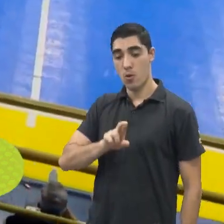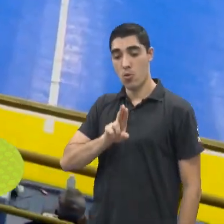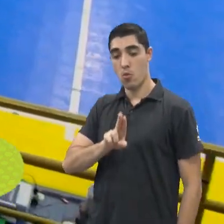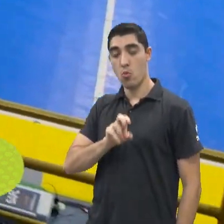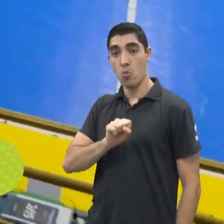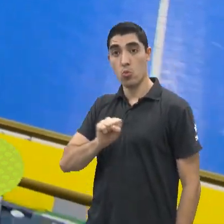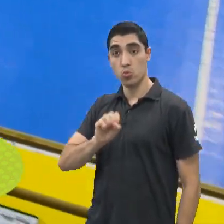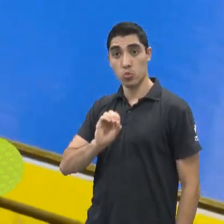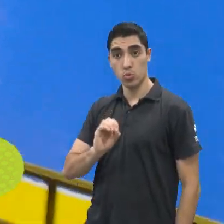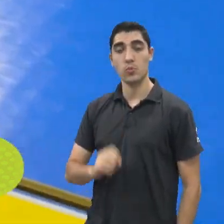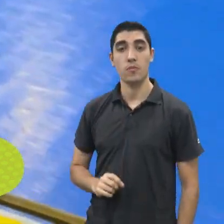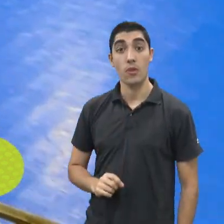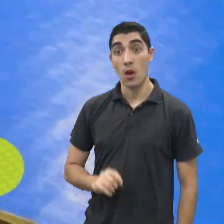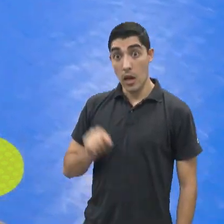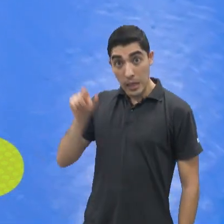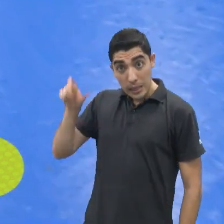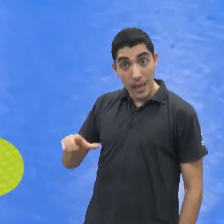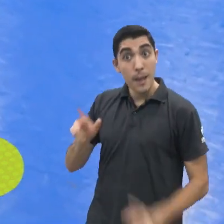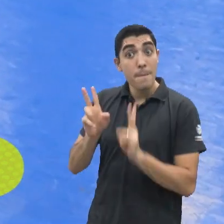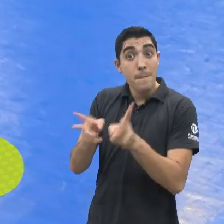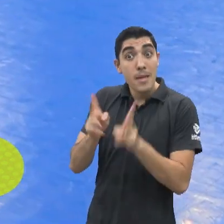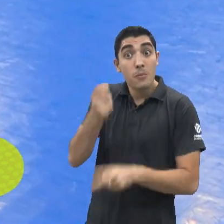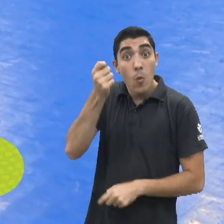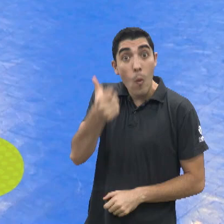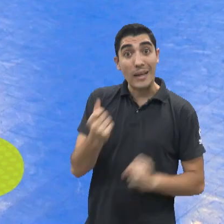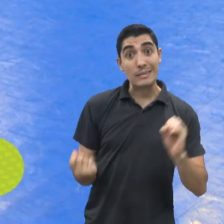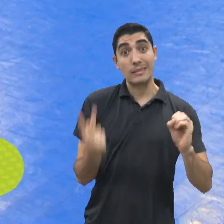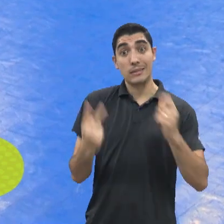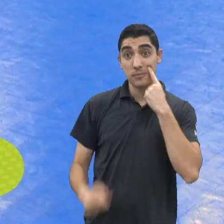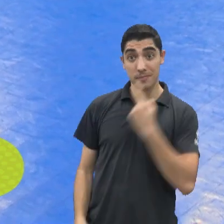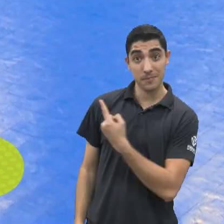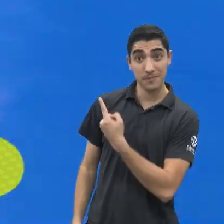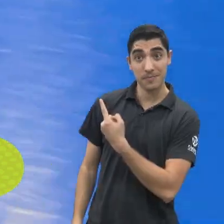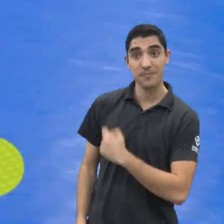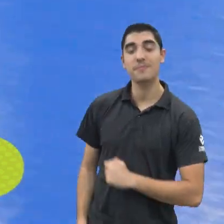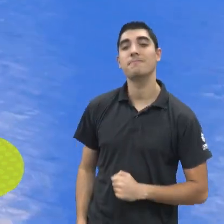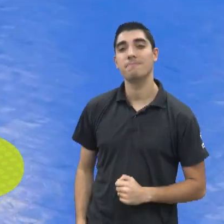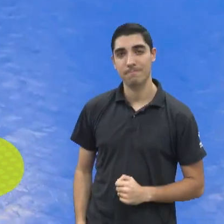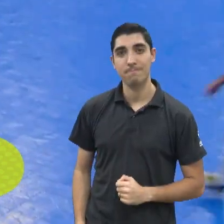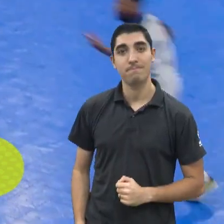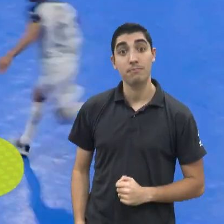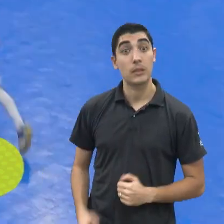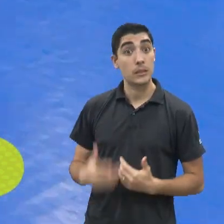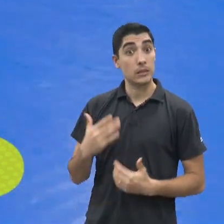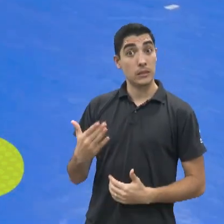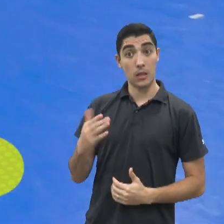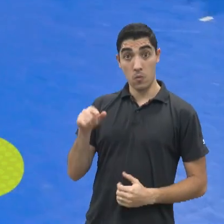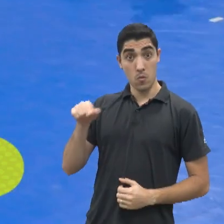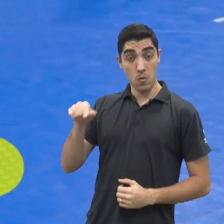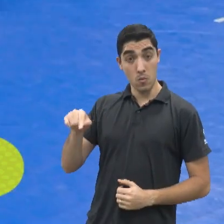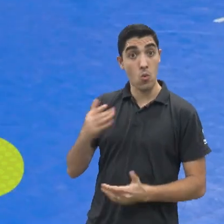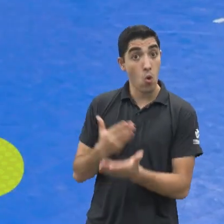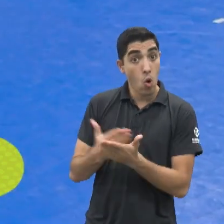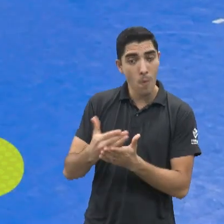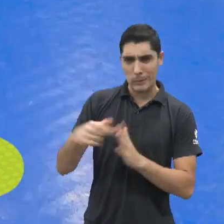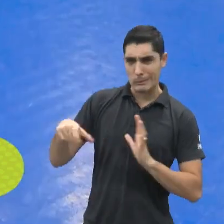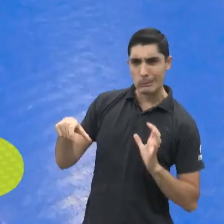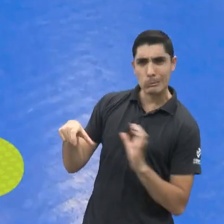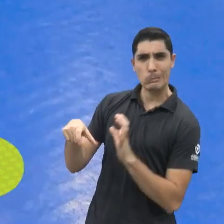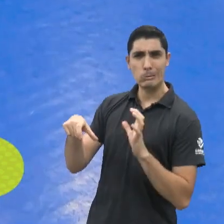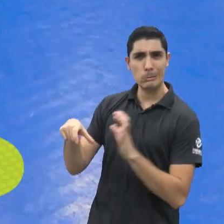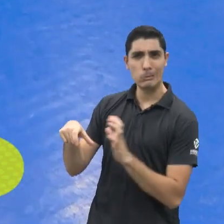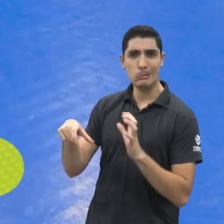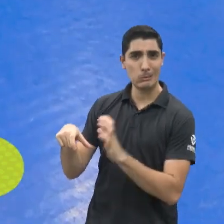E o Russo quase fez o segundo neste lance. O gol fez com que a pressão mudasse de lado.